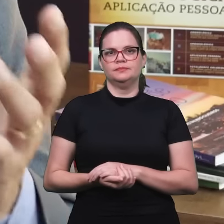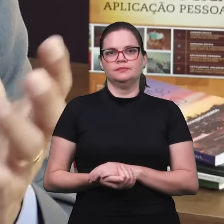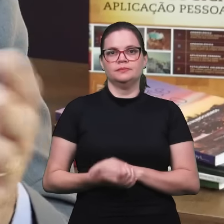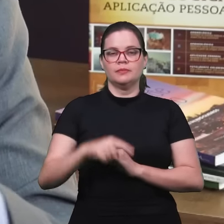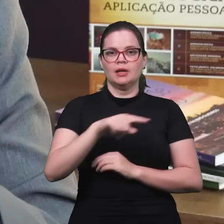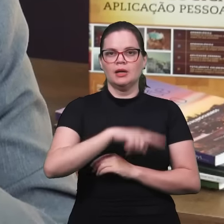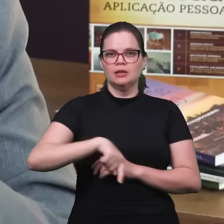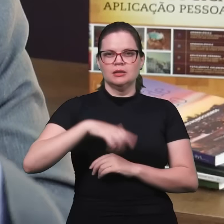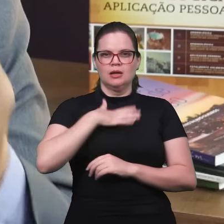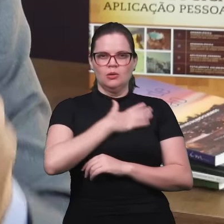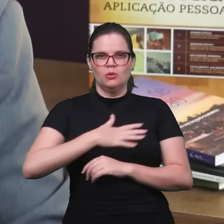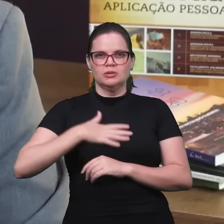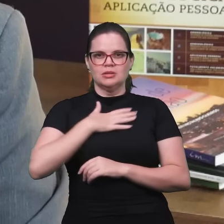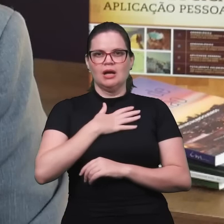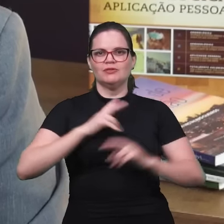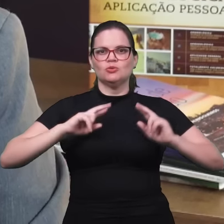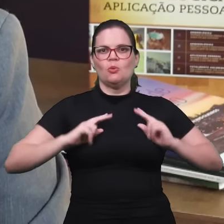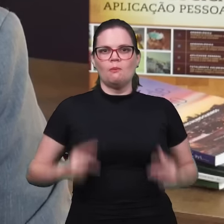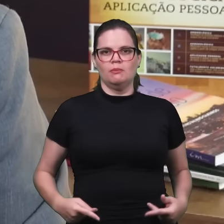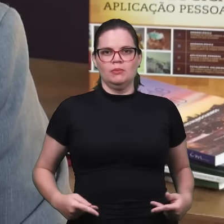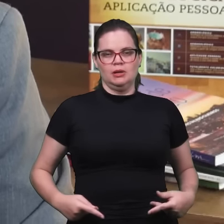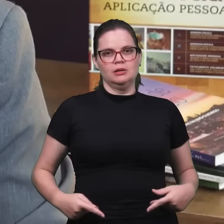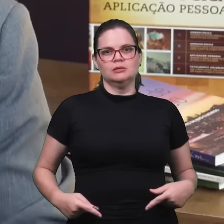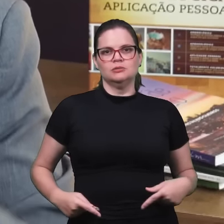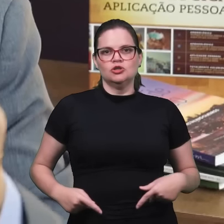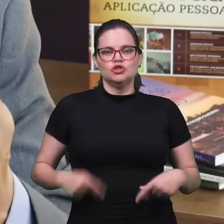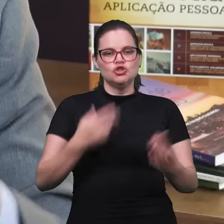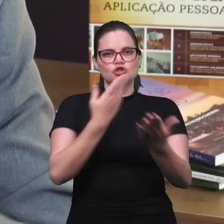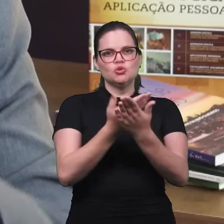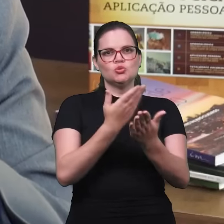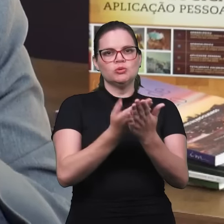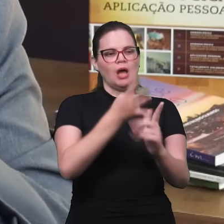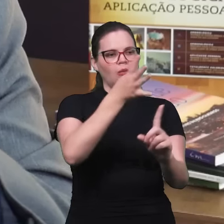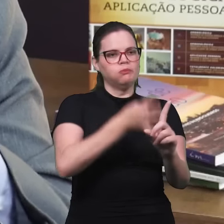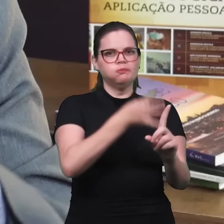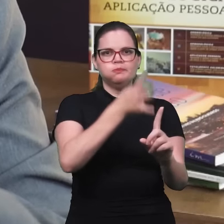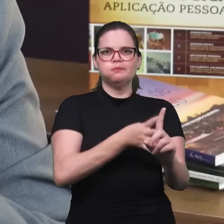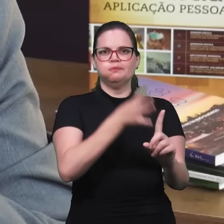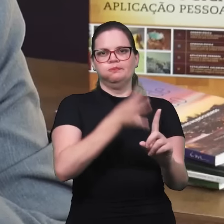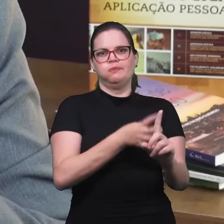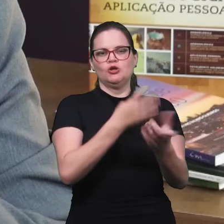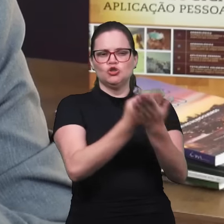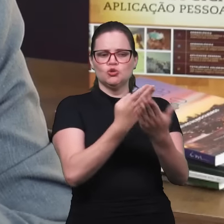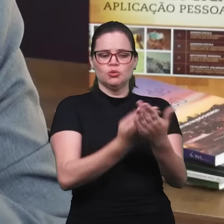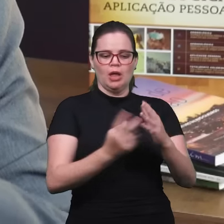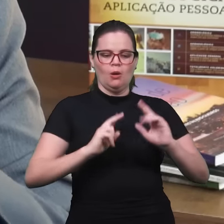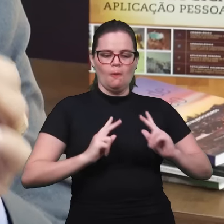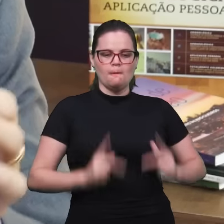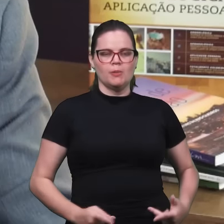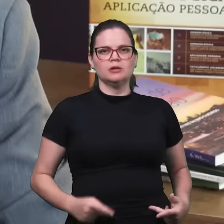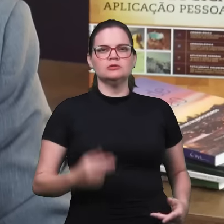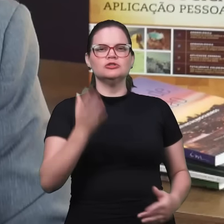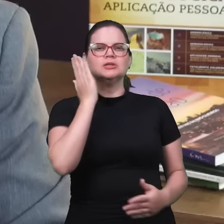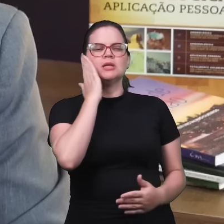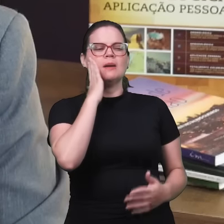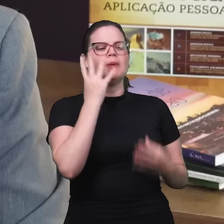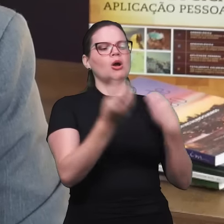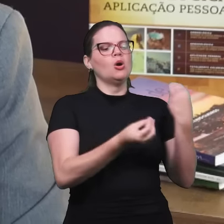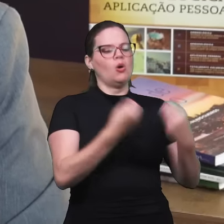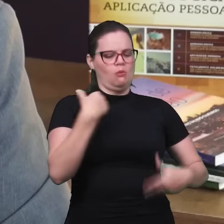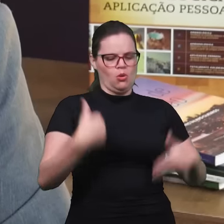gostavam muito da humanidade, né? Do corpo, né? De vislumbrar ali, de entender como que o corpo